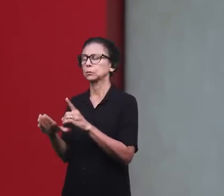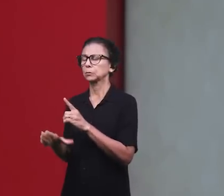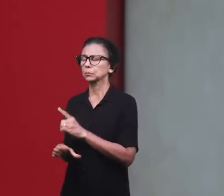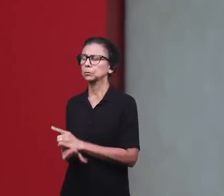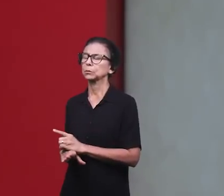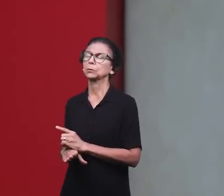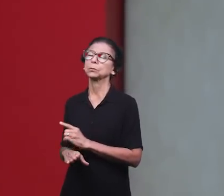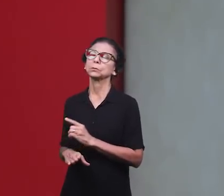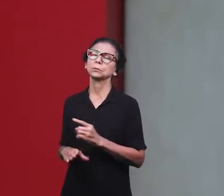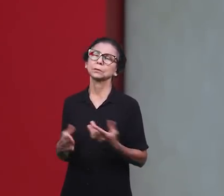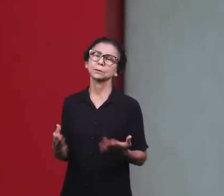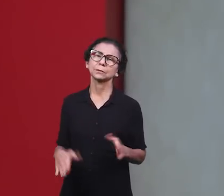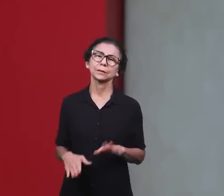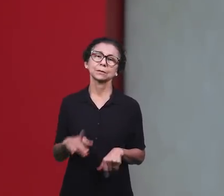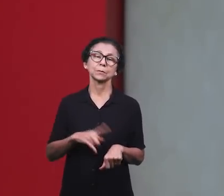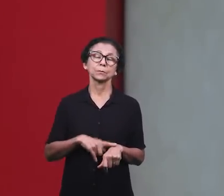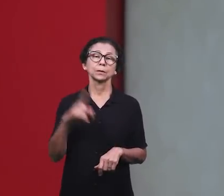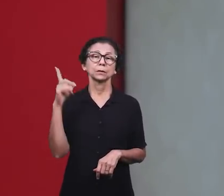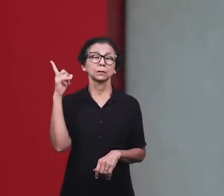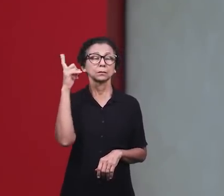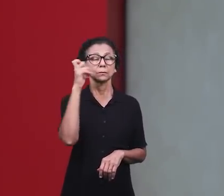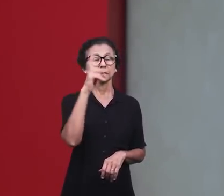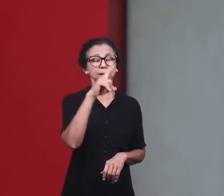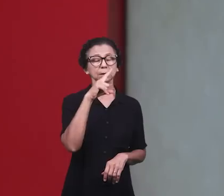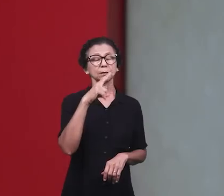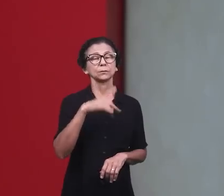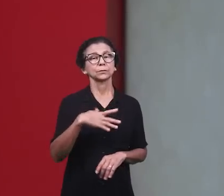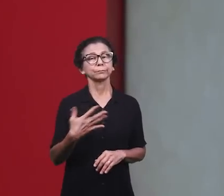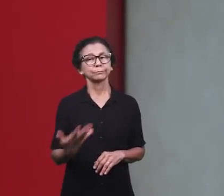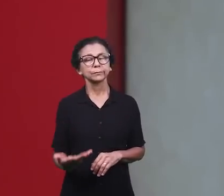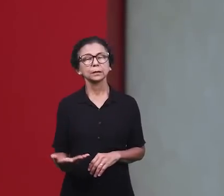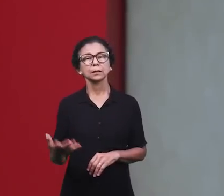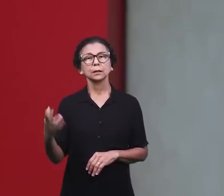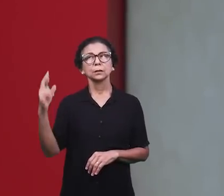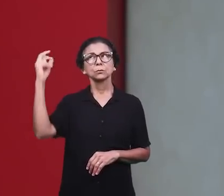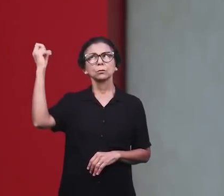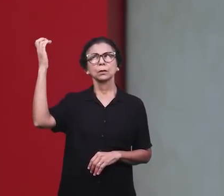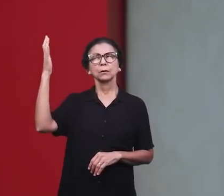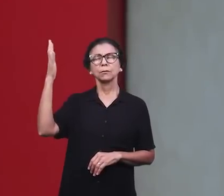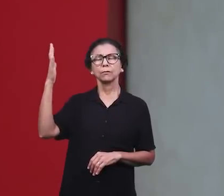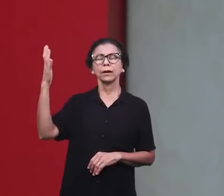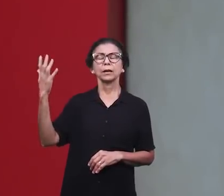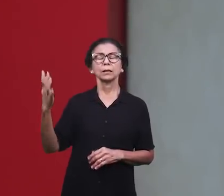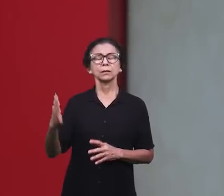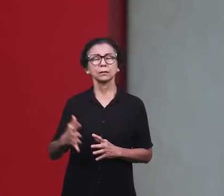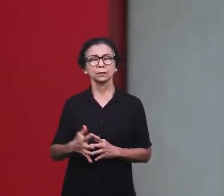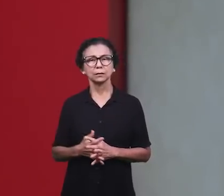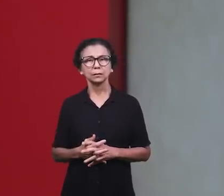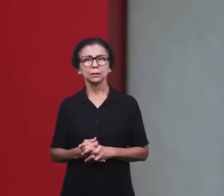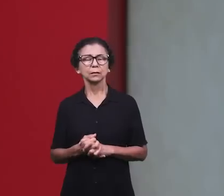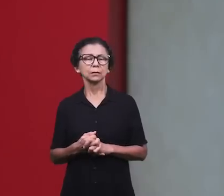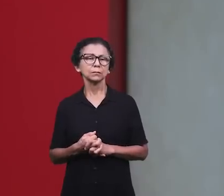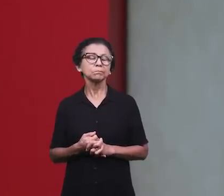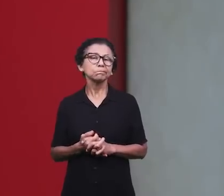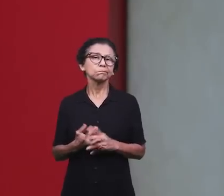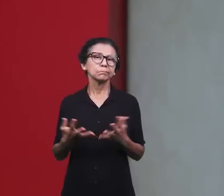enfrentando uma situação especial em nossas vidas, vem uma palavra e o Senhor orienta